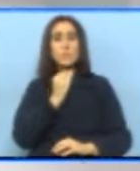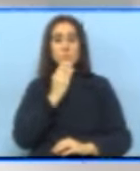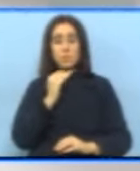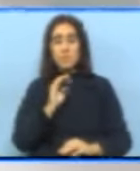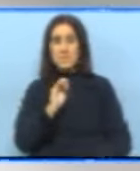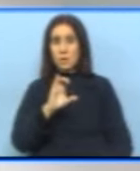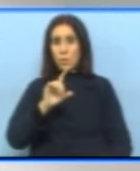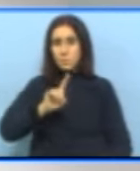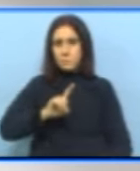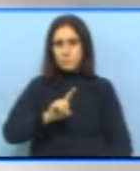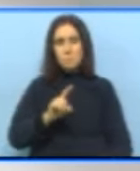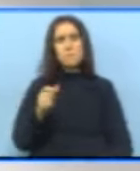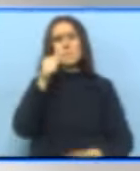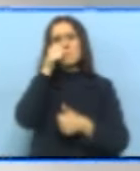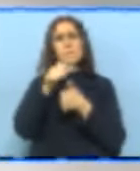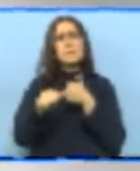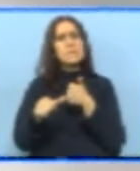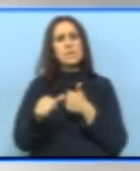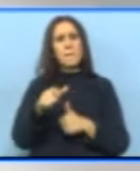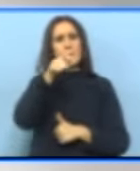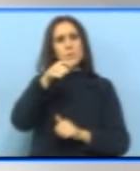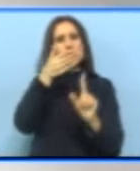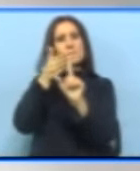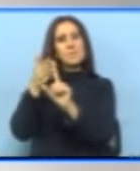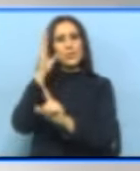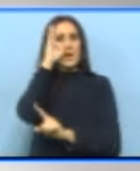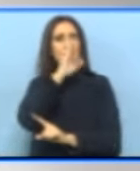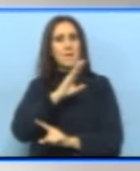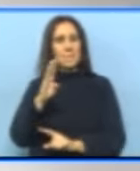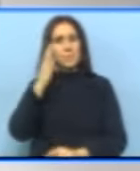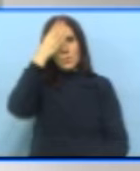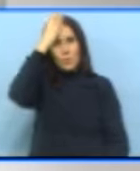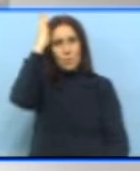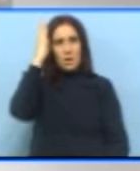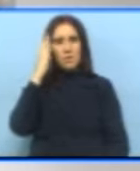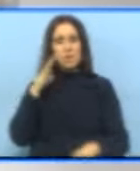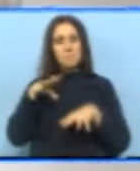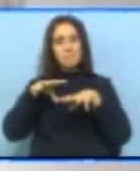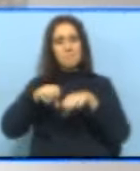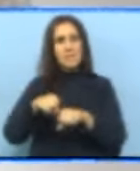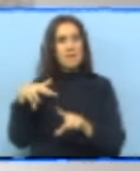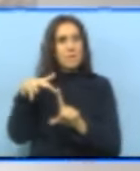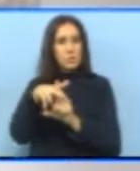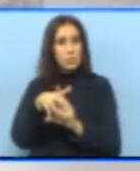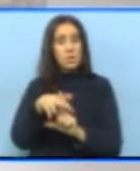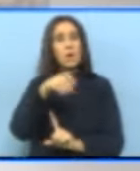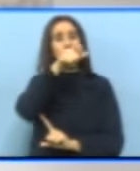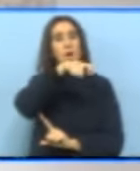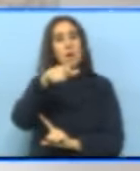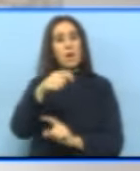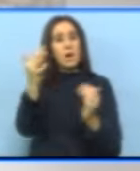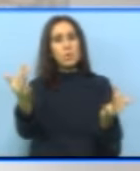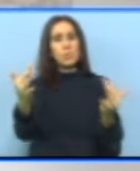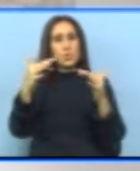século, o inimigo são pessoas muito concretas, que são os romanos invasores, são os samaritanos que tinham uma